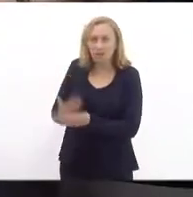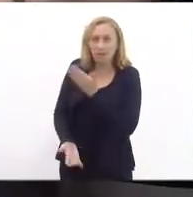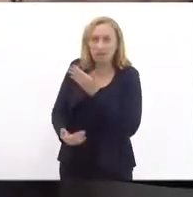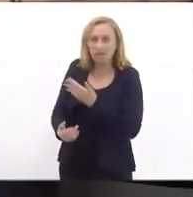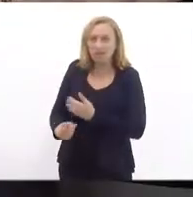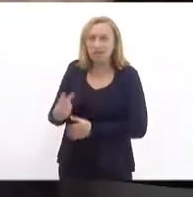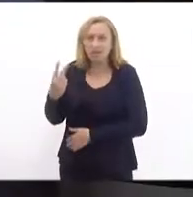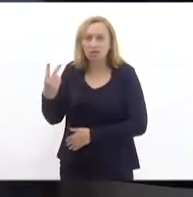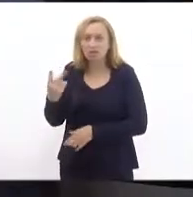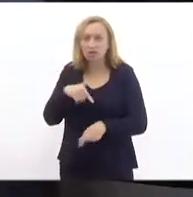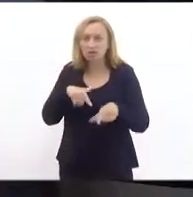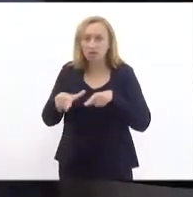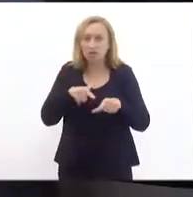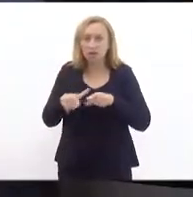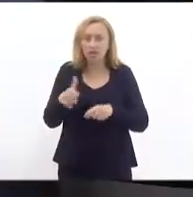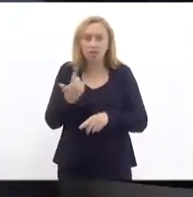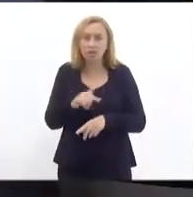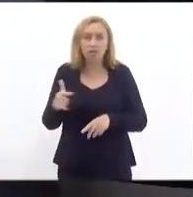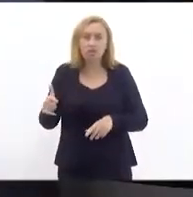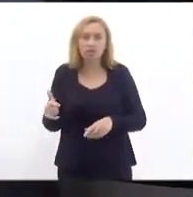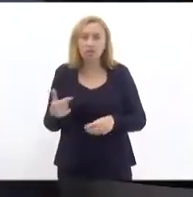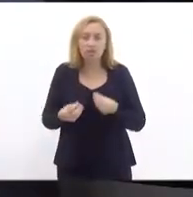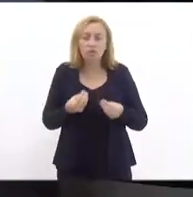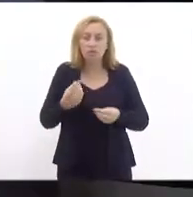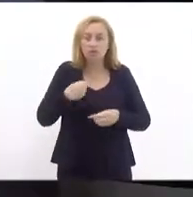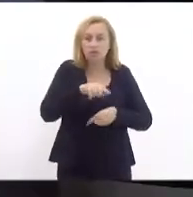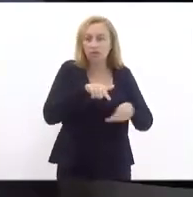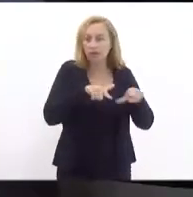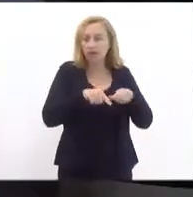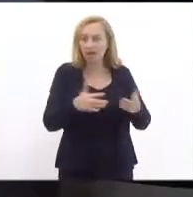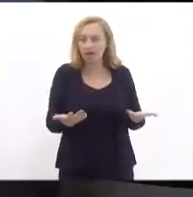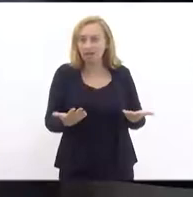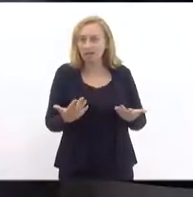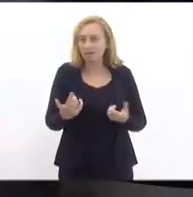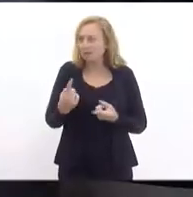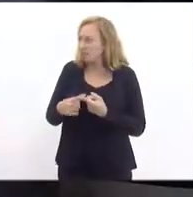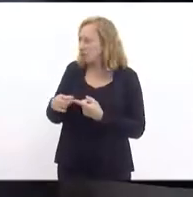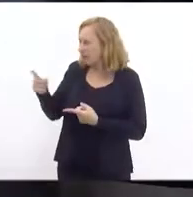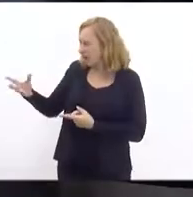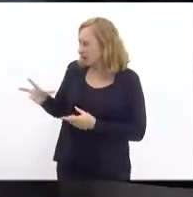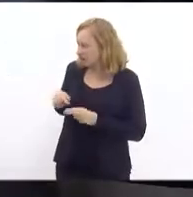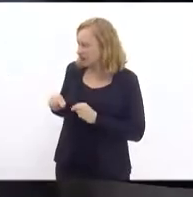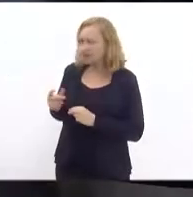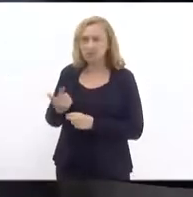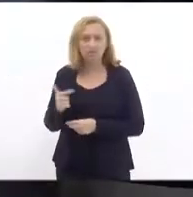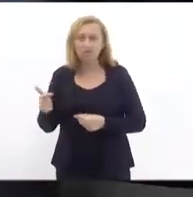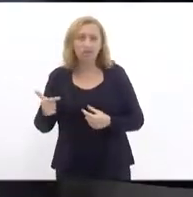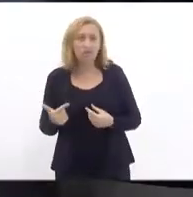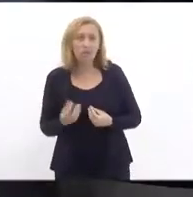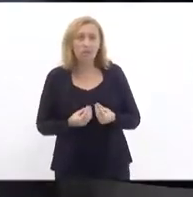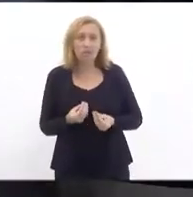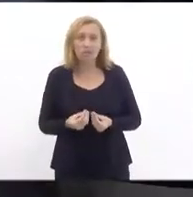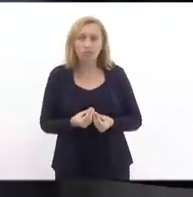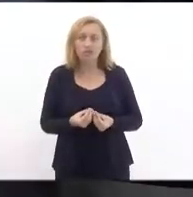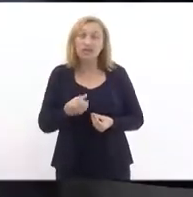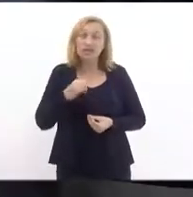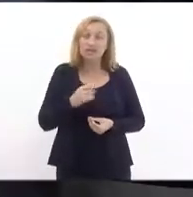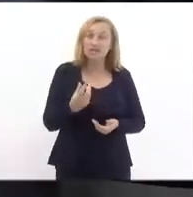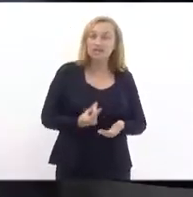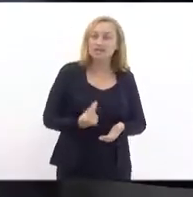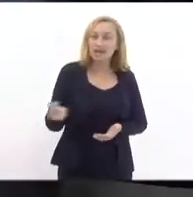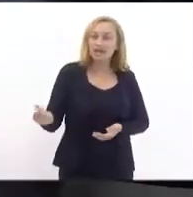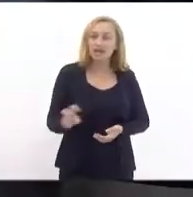diárias mensais porque não tem outro jeito. Não é porque ela mereça isso, não, porque não tem outro jeito. E se a gente sai